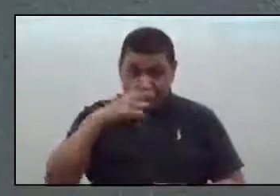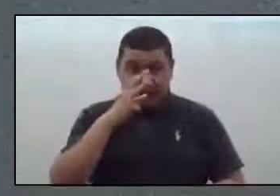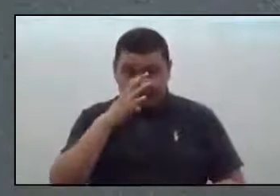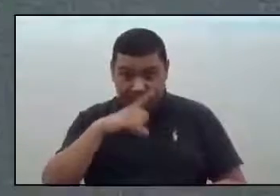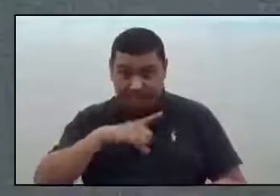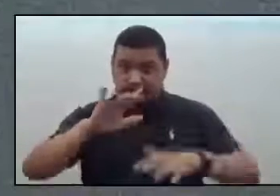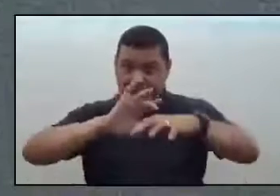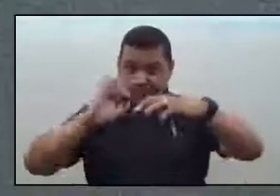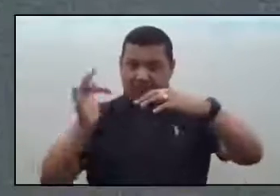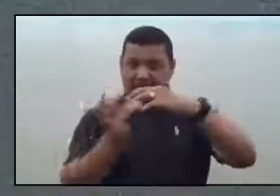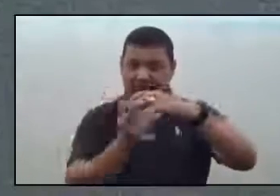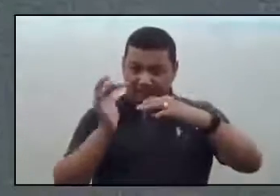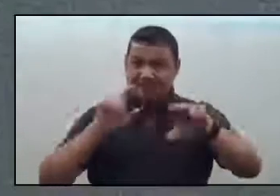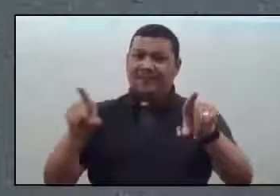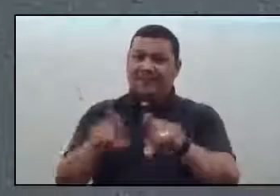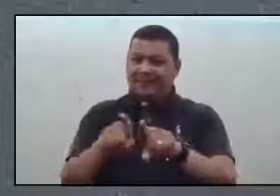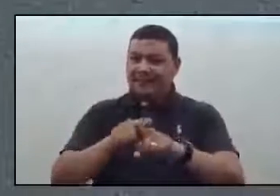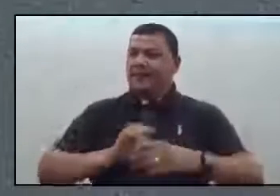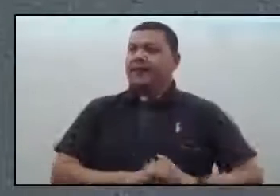sociais.